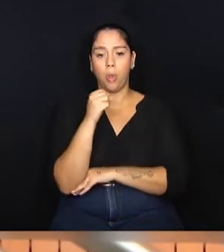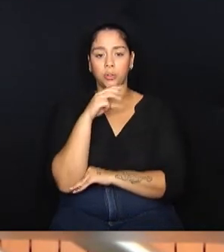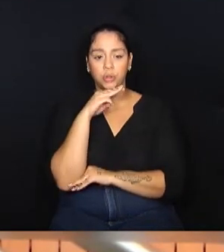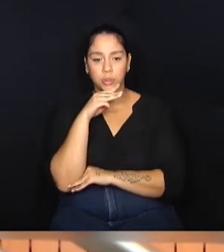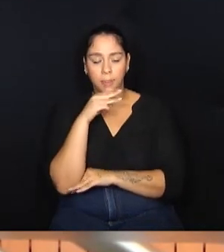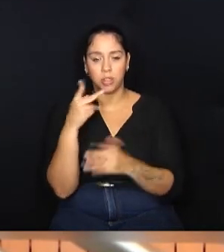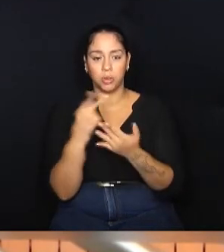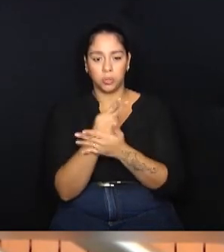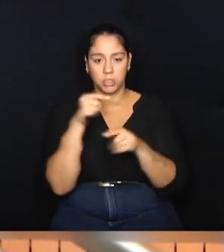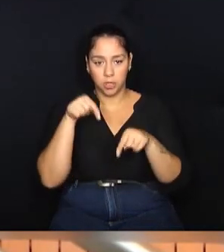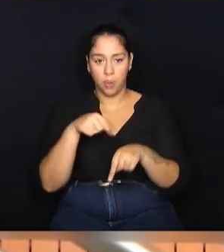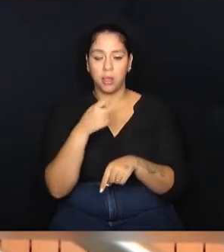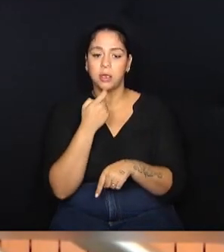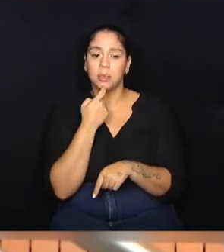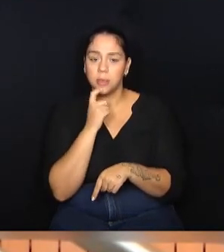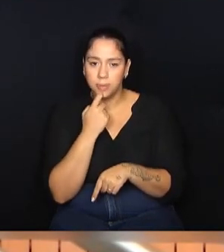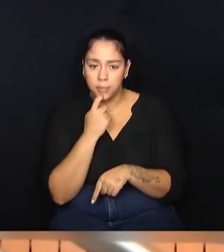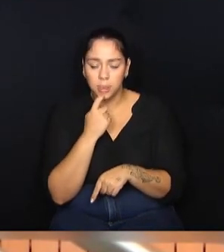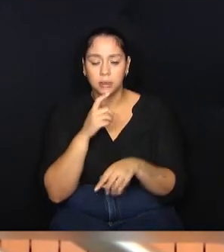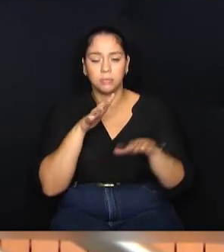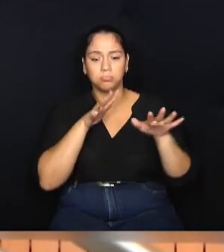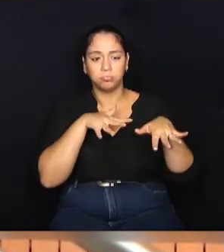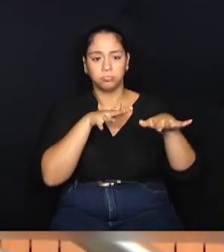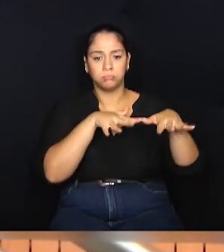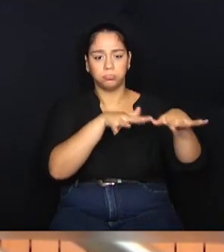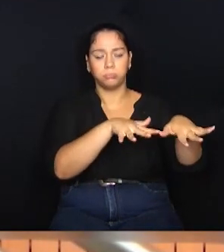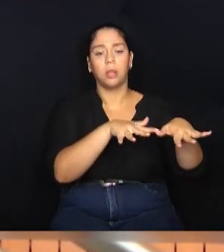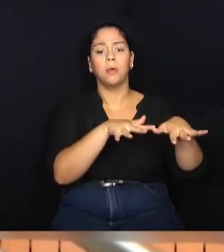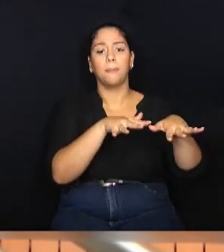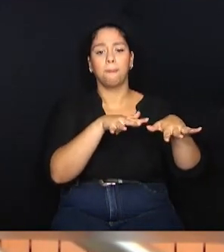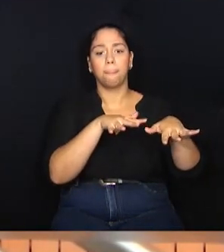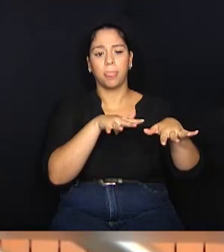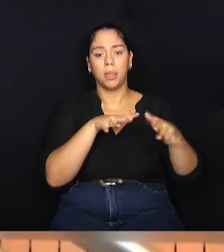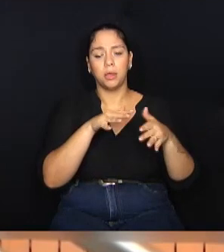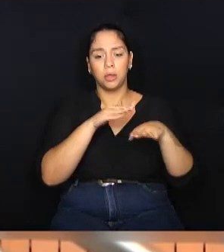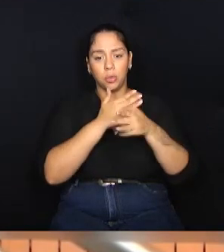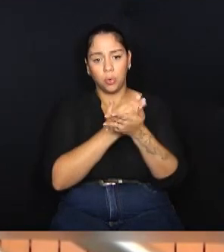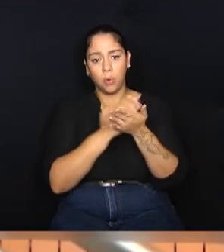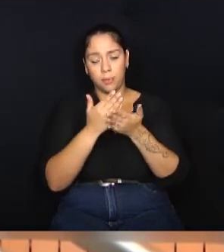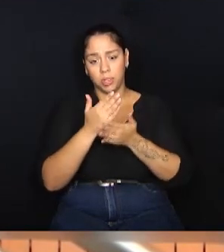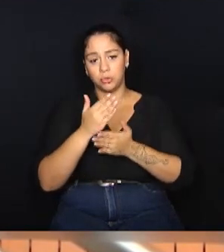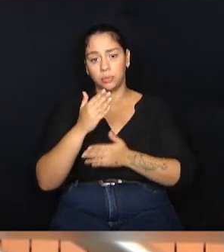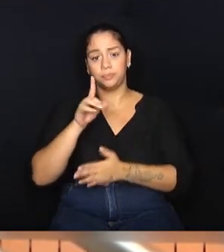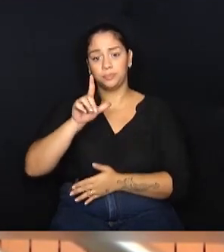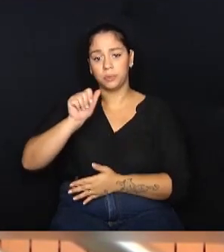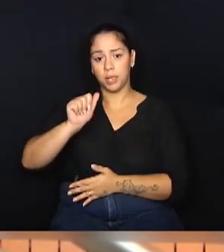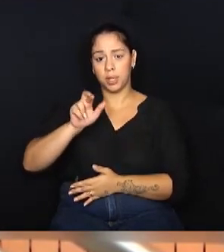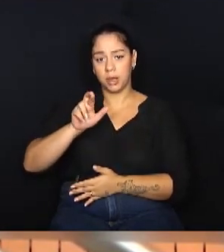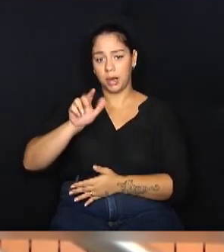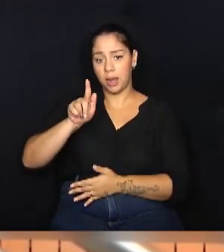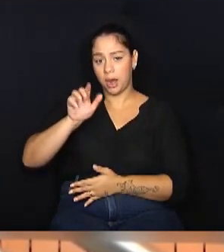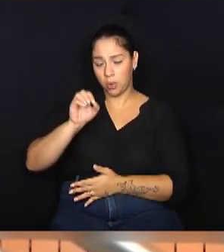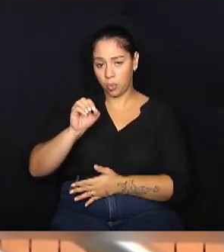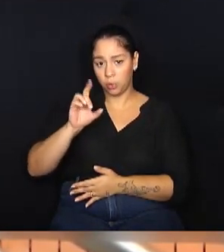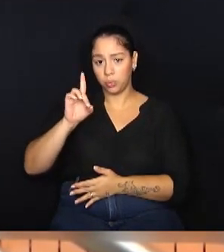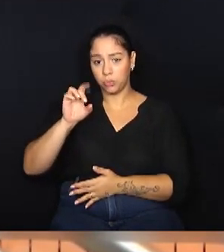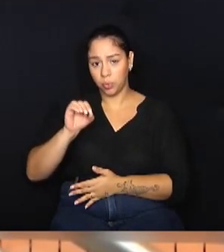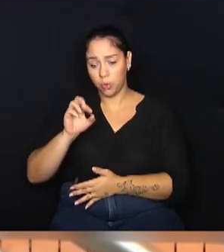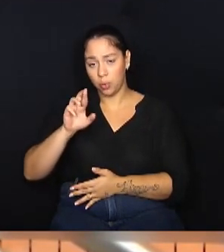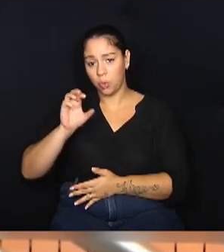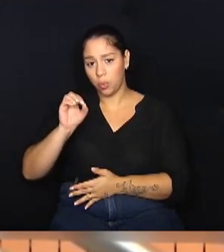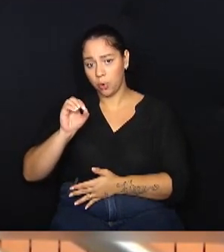cidade de Campinas. Esse ato foi convocado ali na Praça do Largo do Rosário e vai finalizar ali na frente